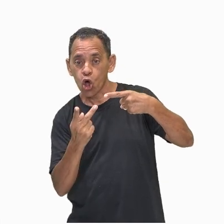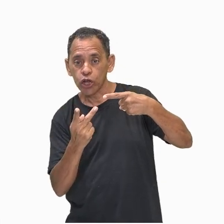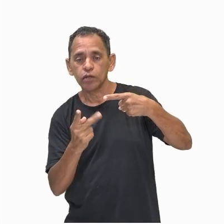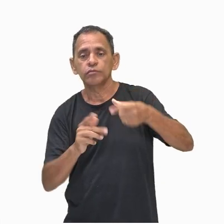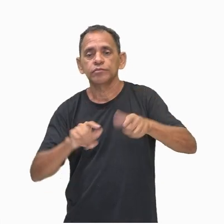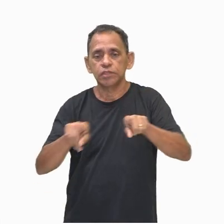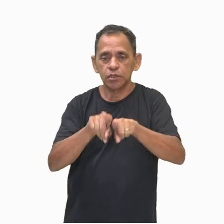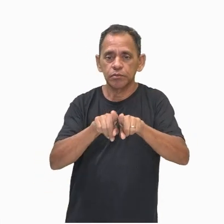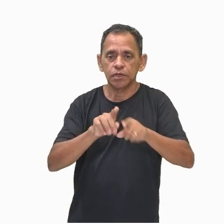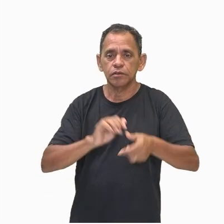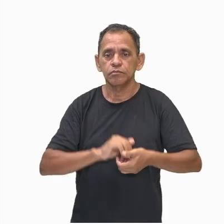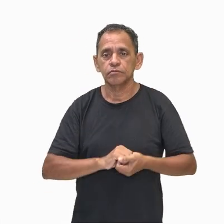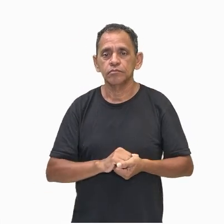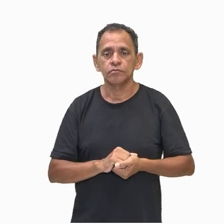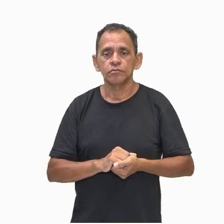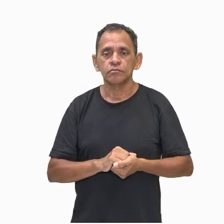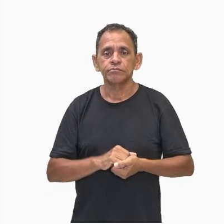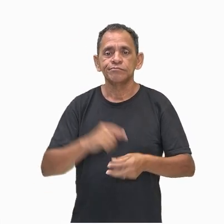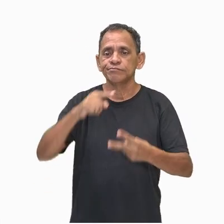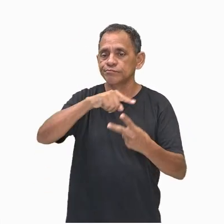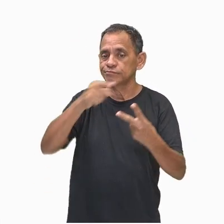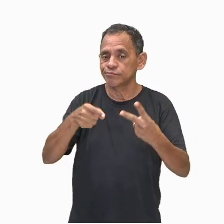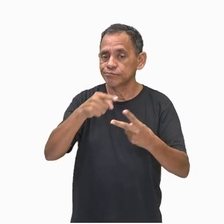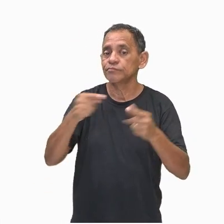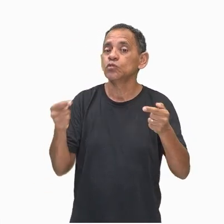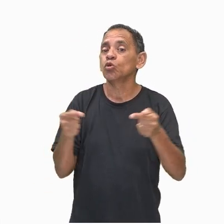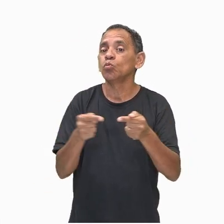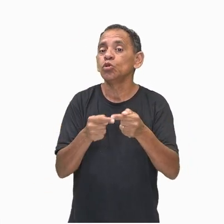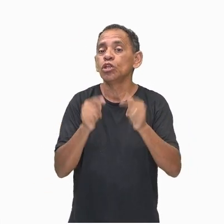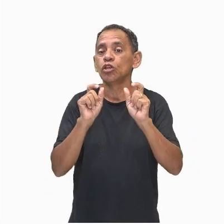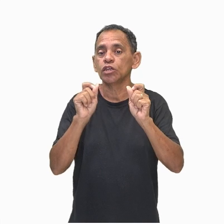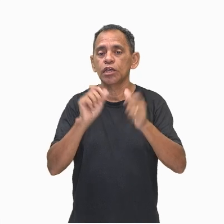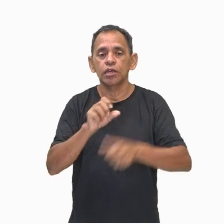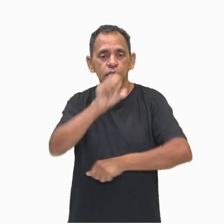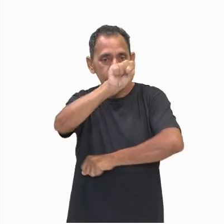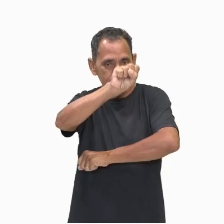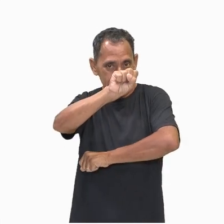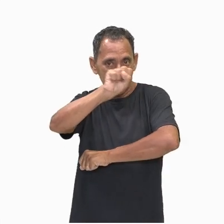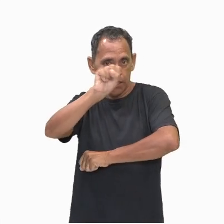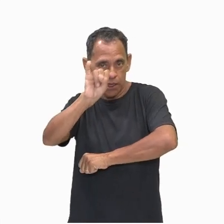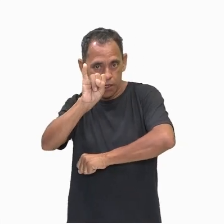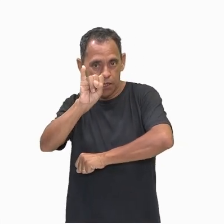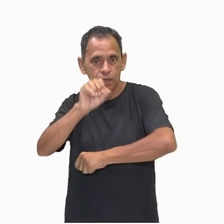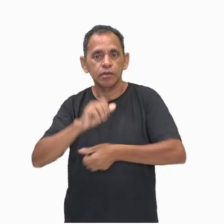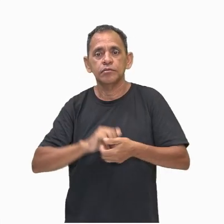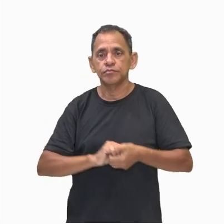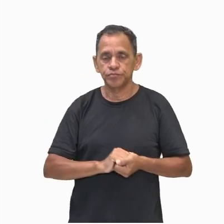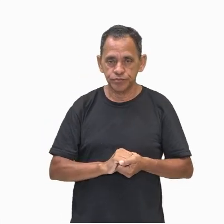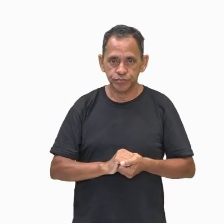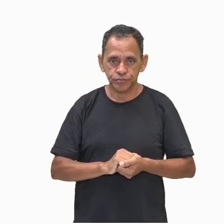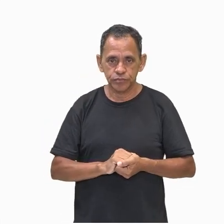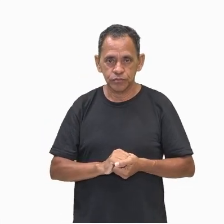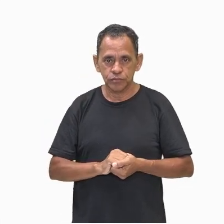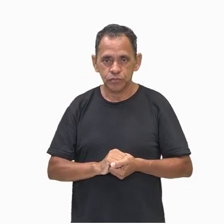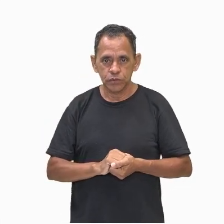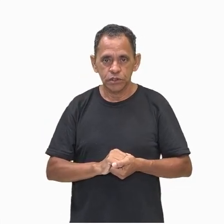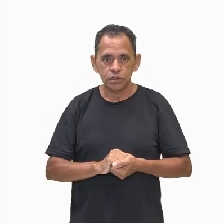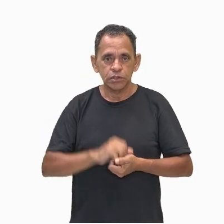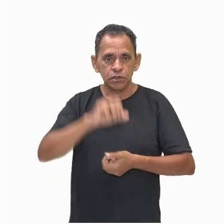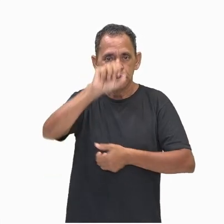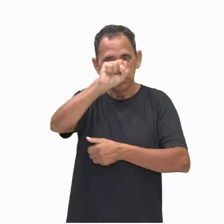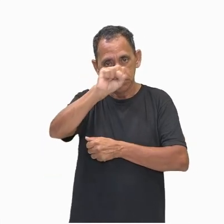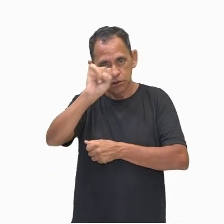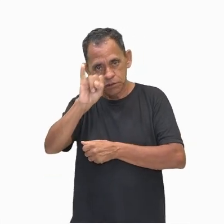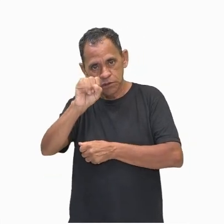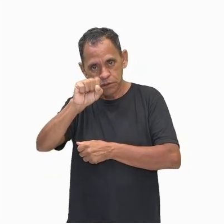V estiverem ambos de acordo com o si então o dels vai est em metros o Del T estará em segundos e